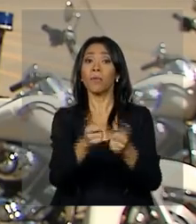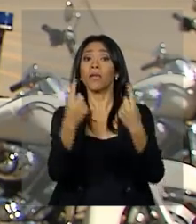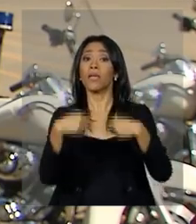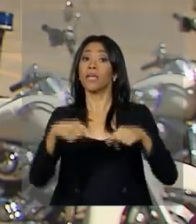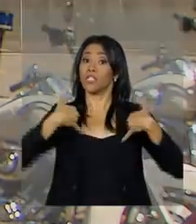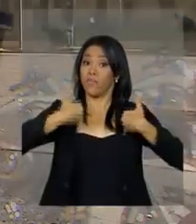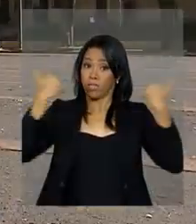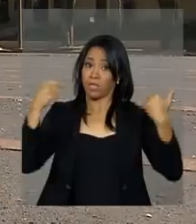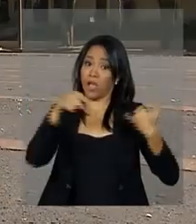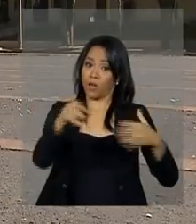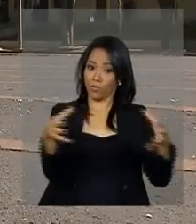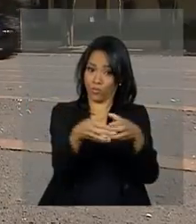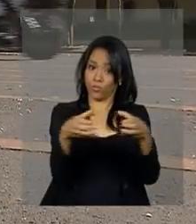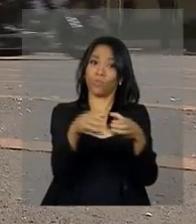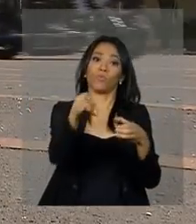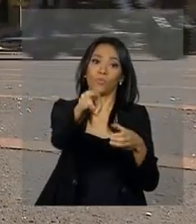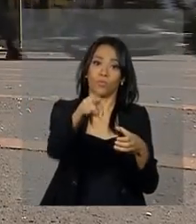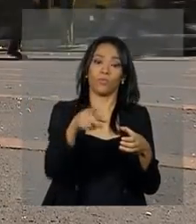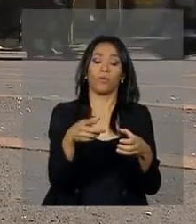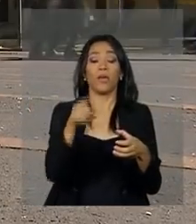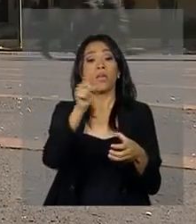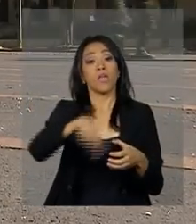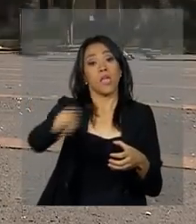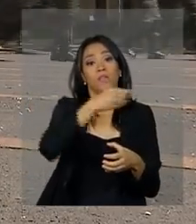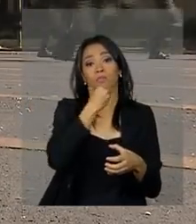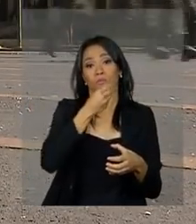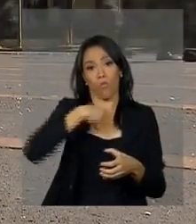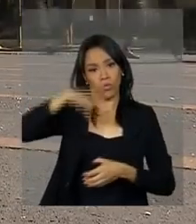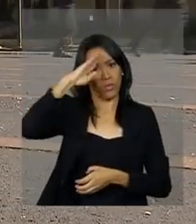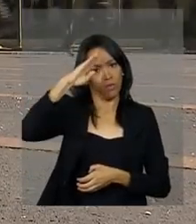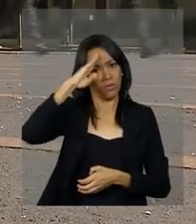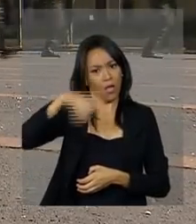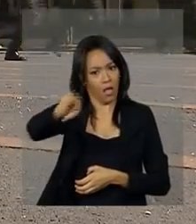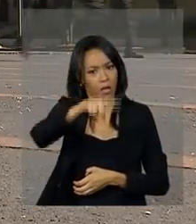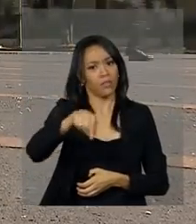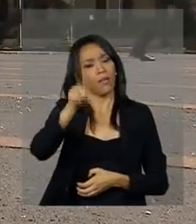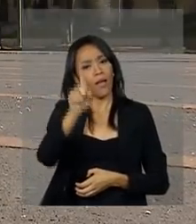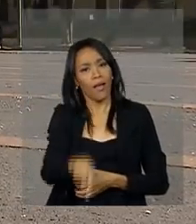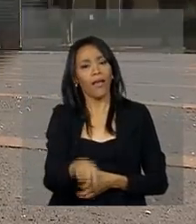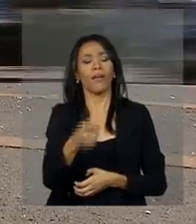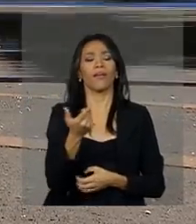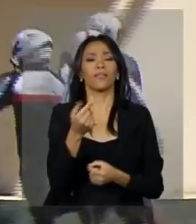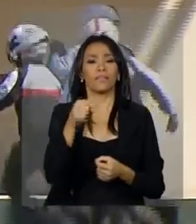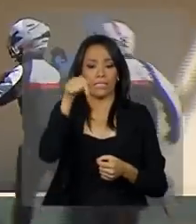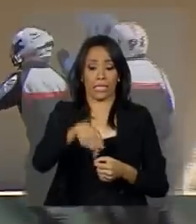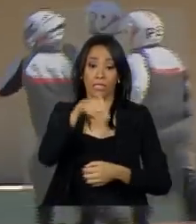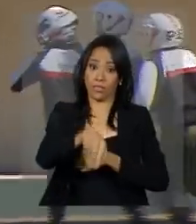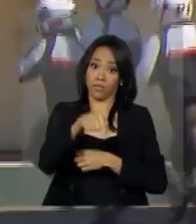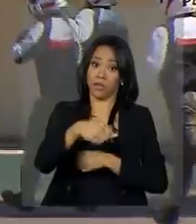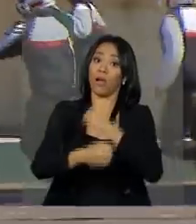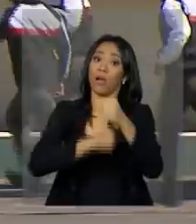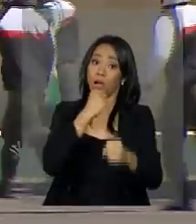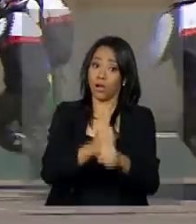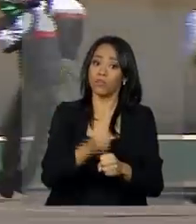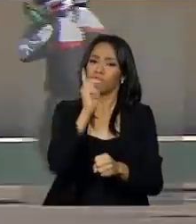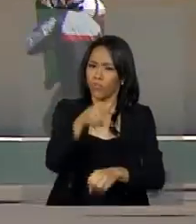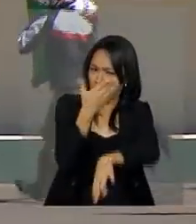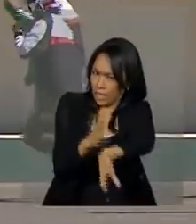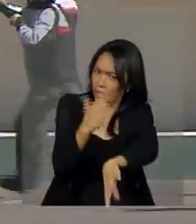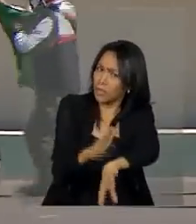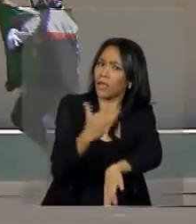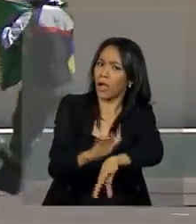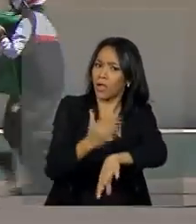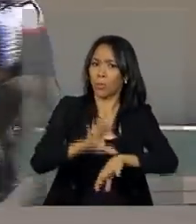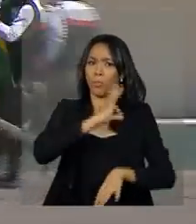batalhão. Os soldados, eles são os recrutas desse ano, então foram qualificados policiais